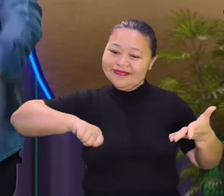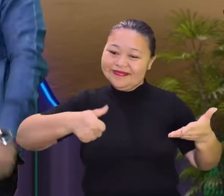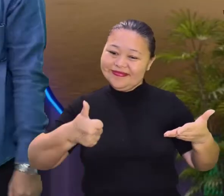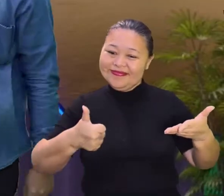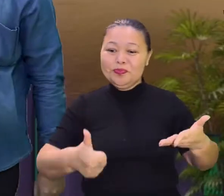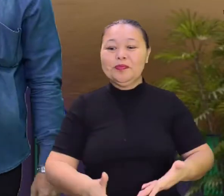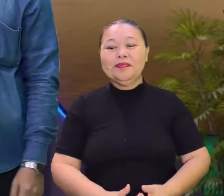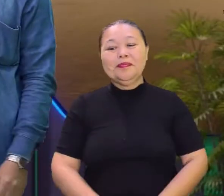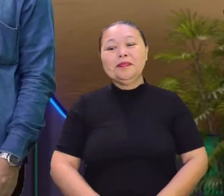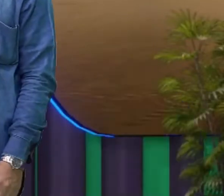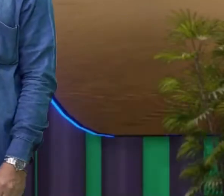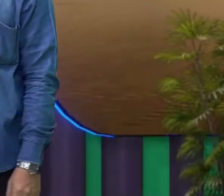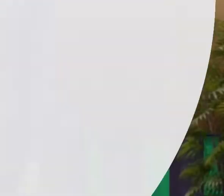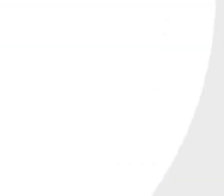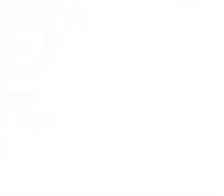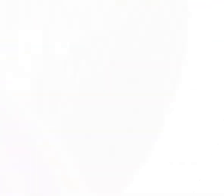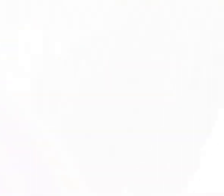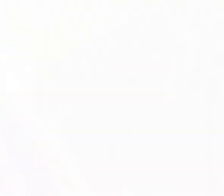Até mais. Até mais.